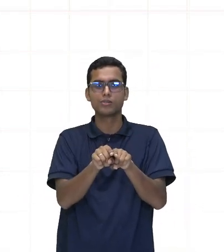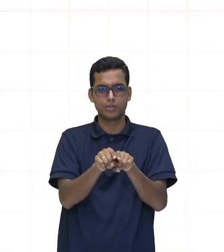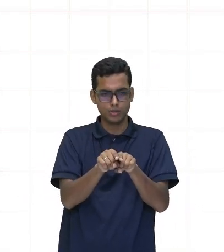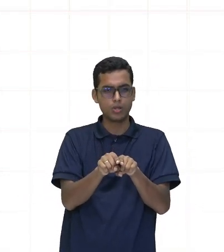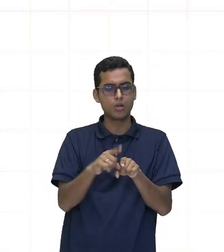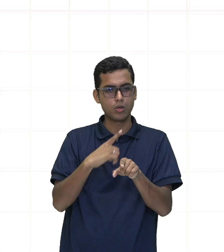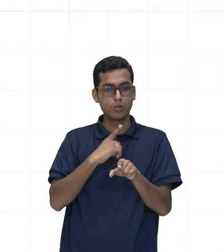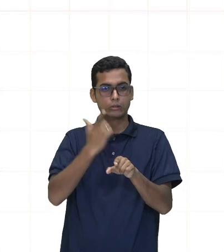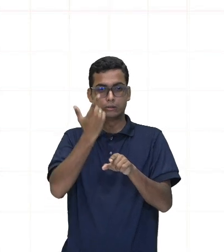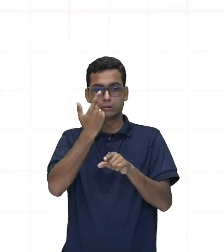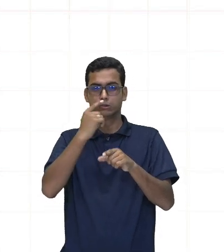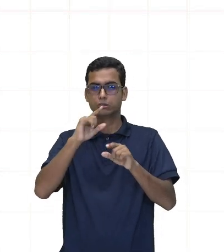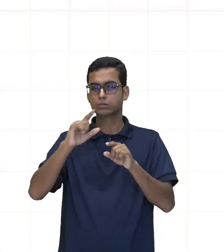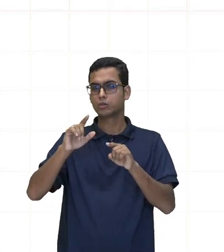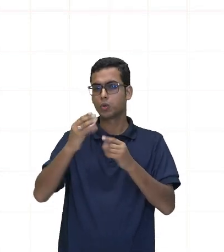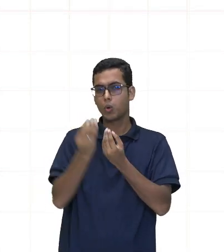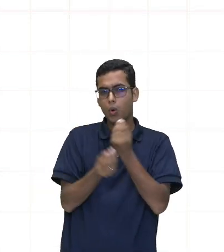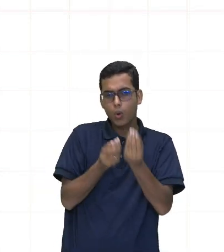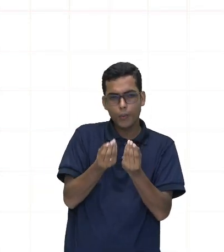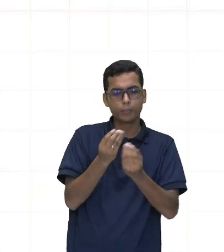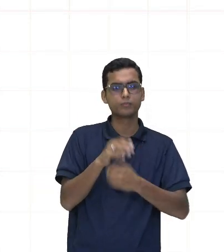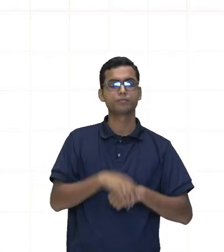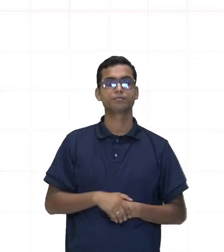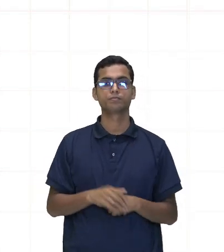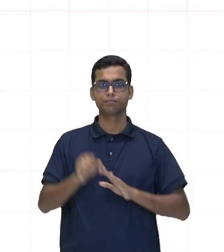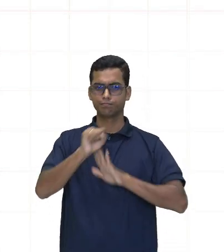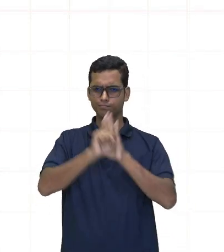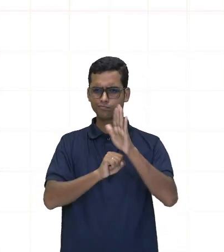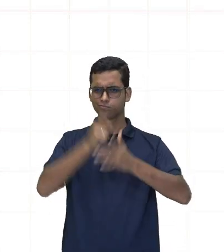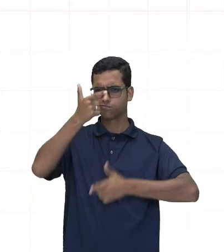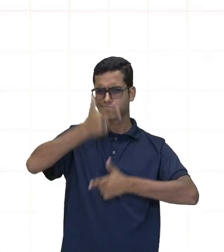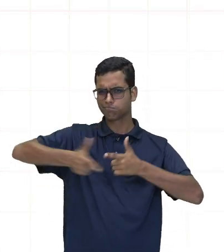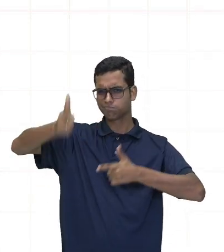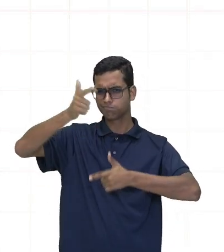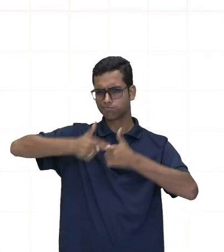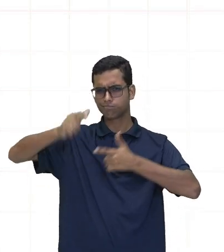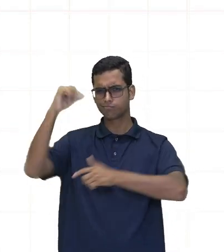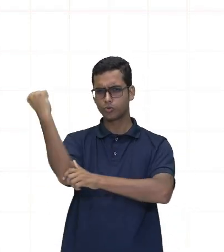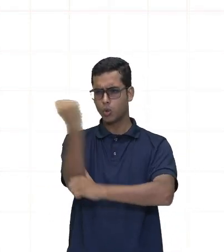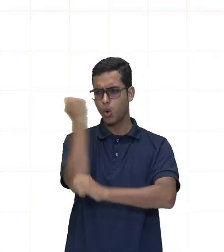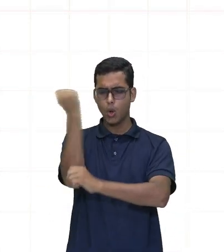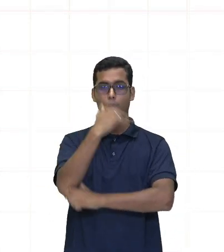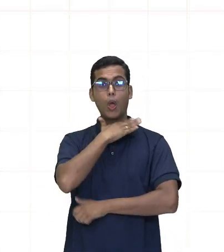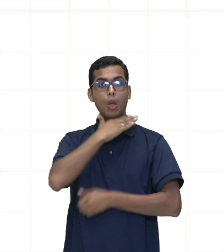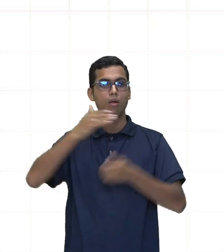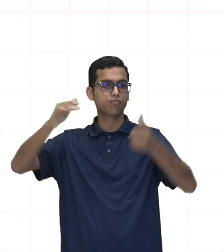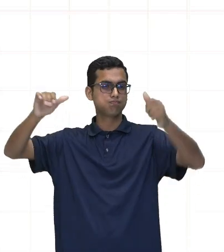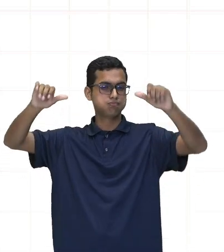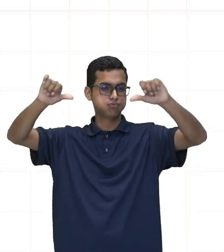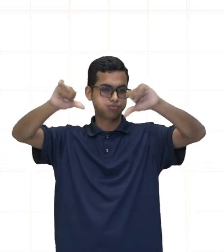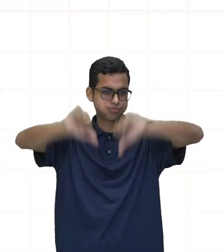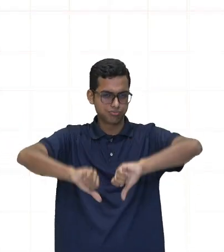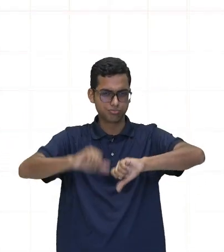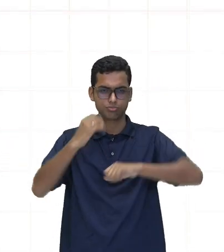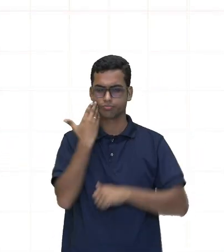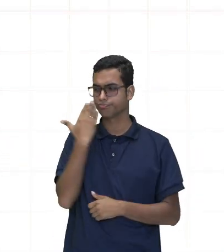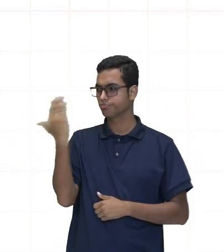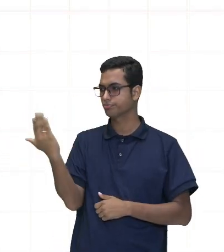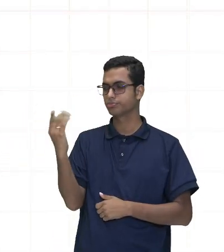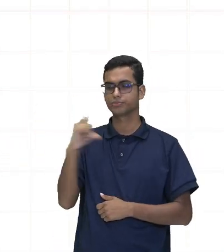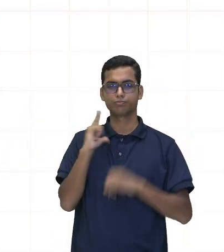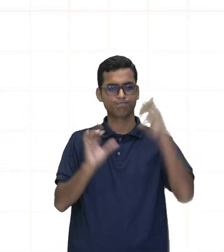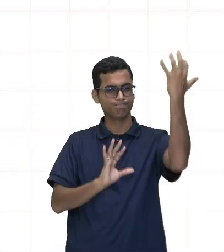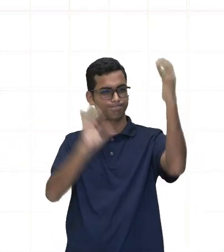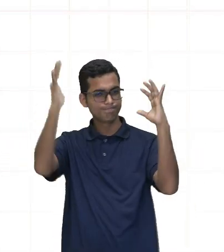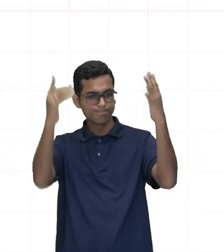produção agrícola. A rotação trienal de culturas, a troca da charrua de madeira pela charrua de ferro.